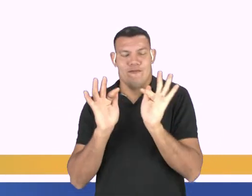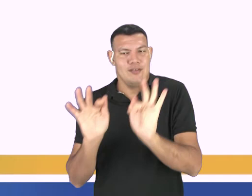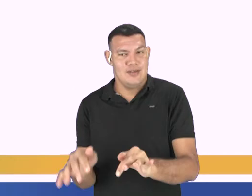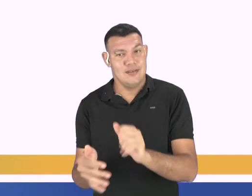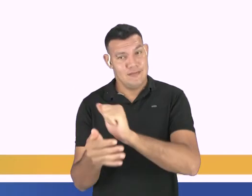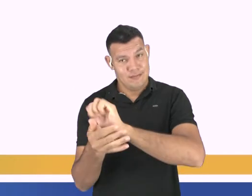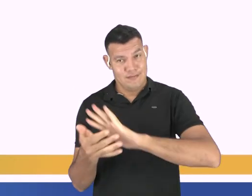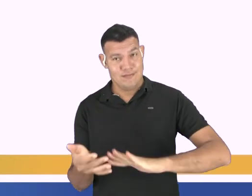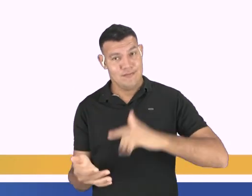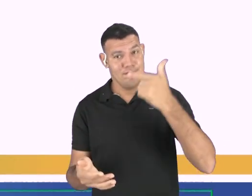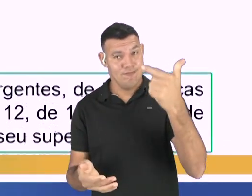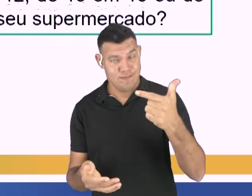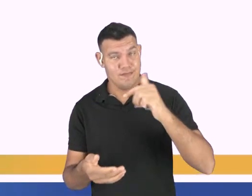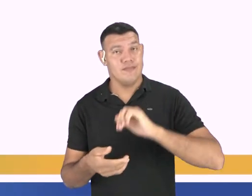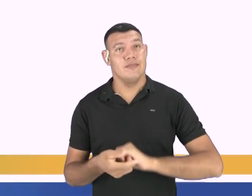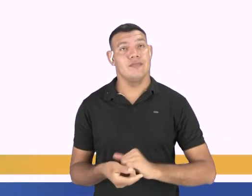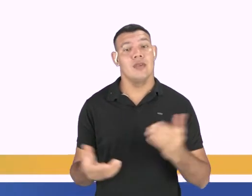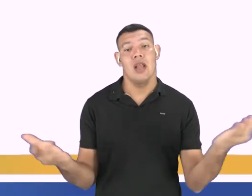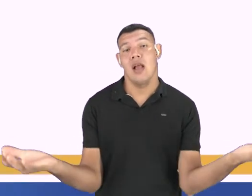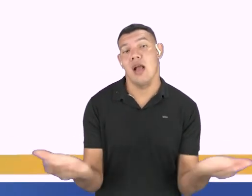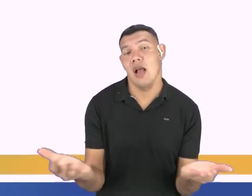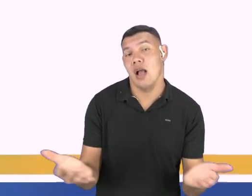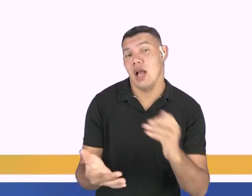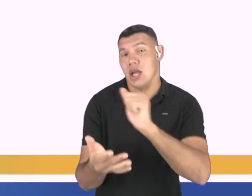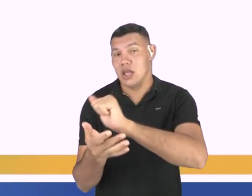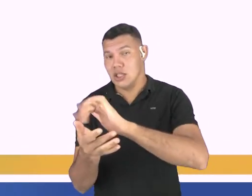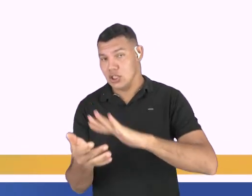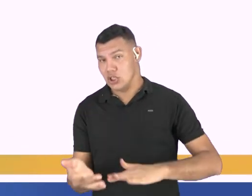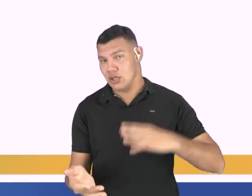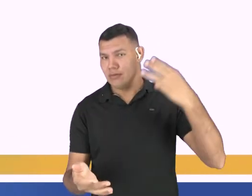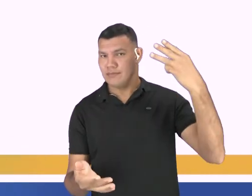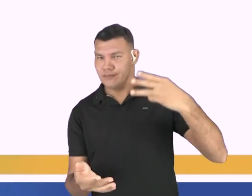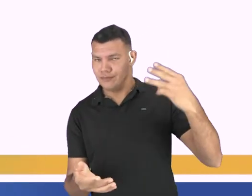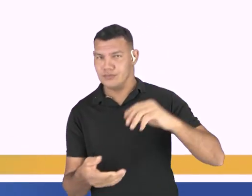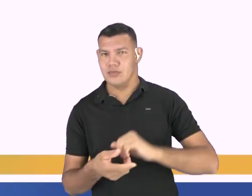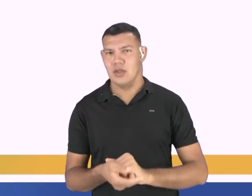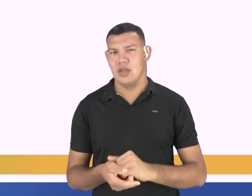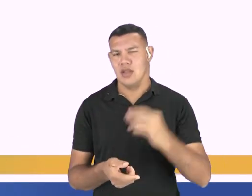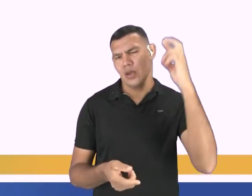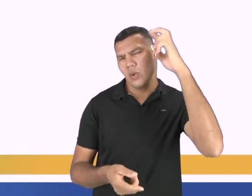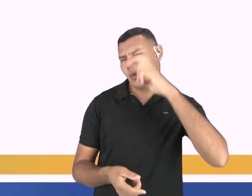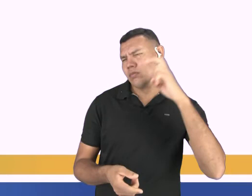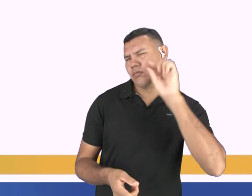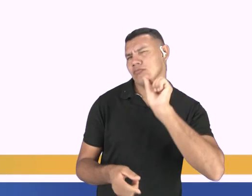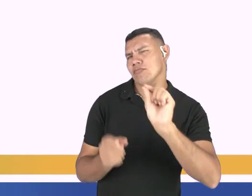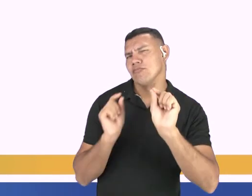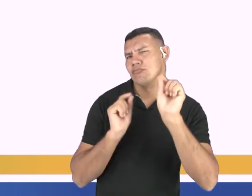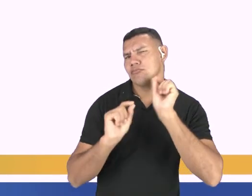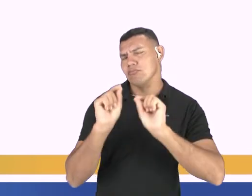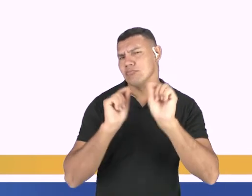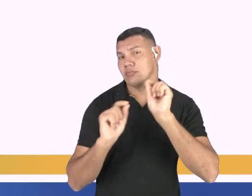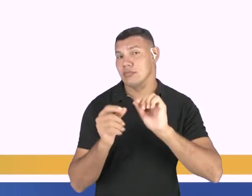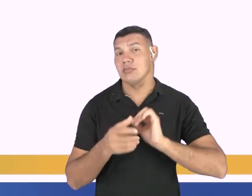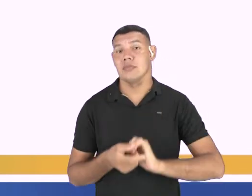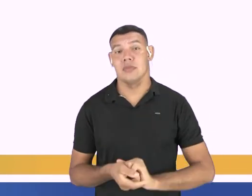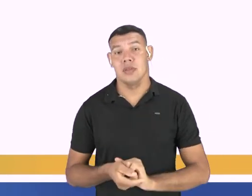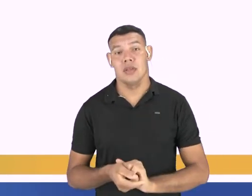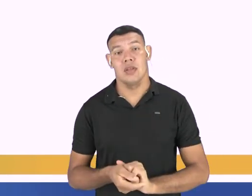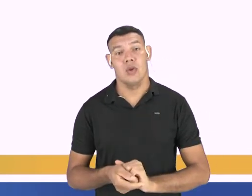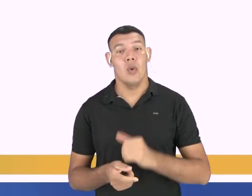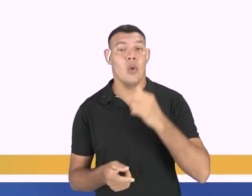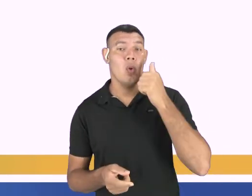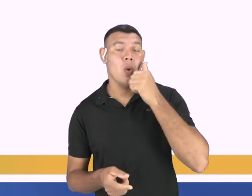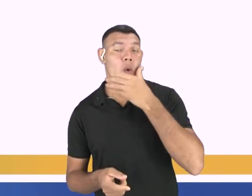desse exercício. Então vamos lá para o exercício de número 3. Observe que nesse exercício a situação é a seguinte: José